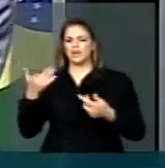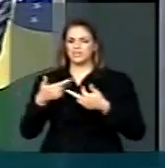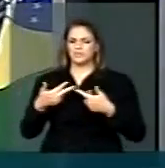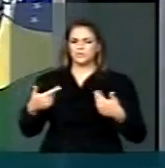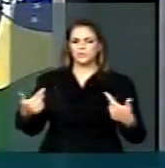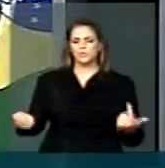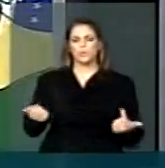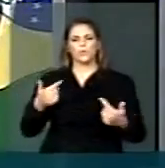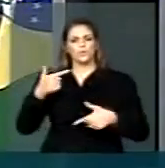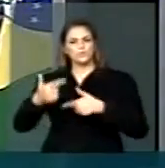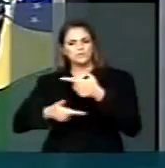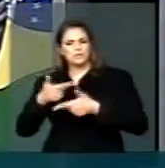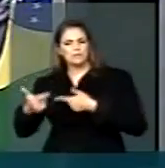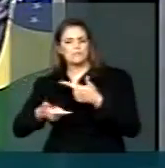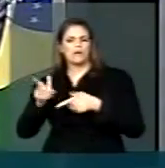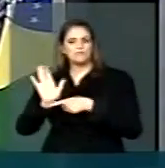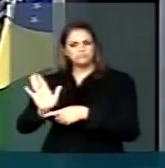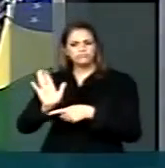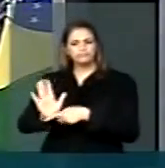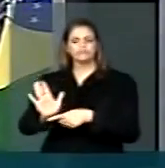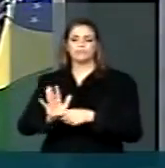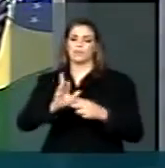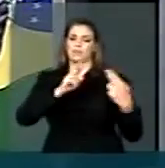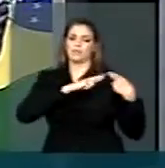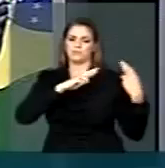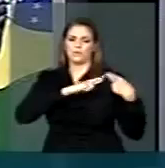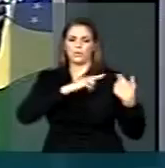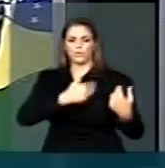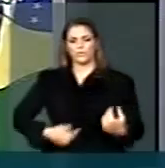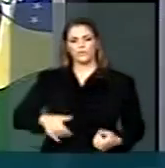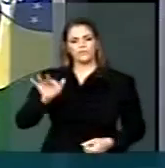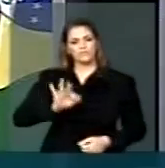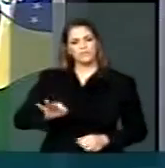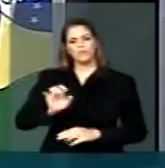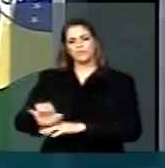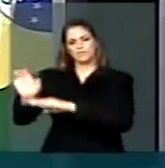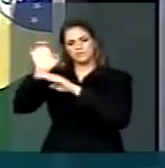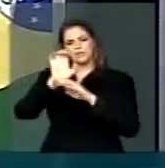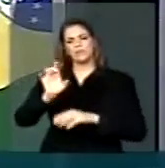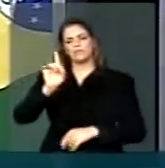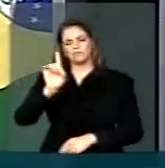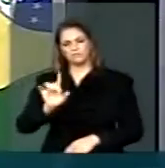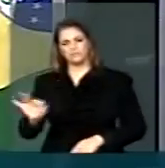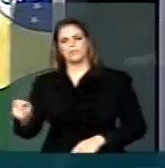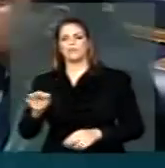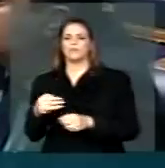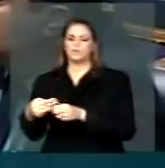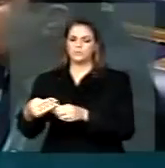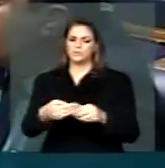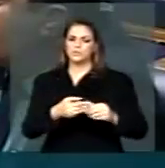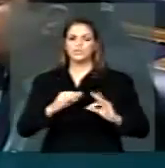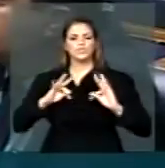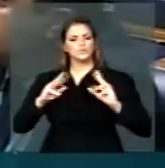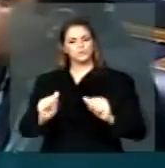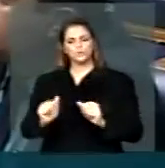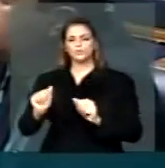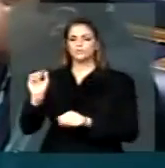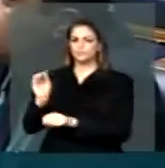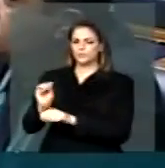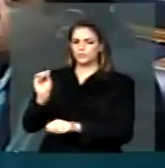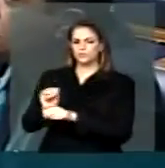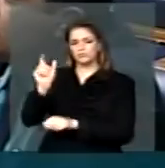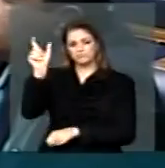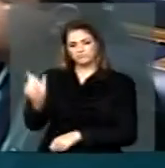articulado de ações governamentais, cabendo à União, aos Estados, ao Distrito Federal e aos municípios zelar pela